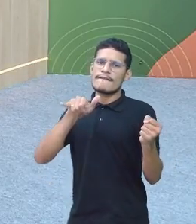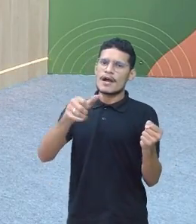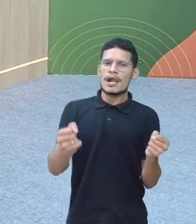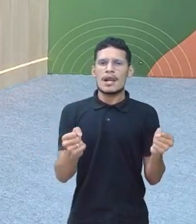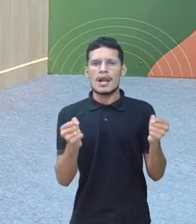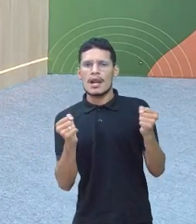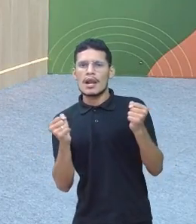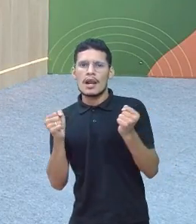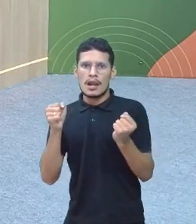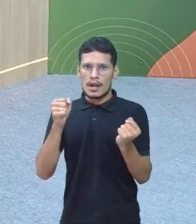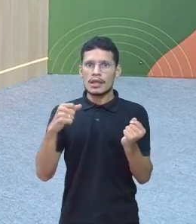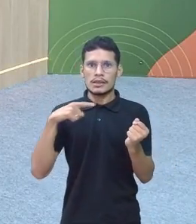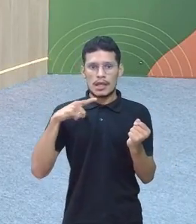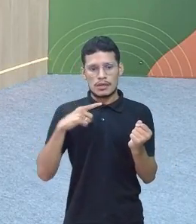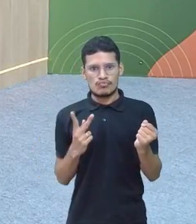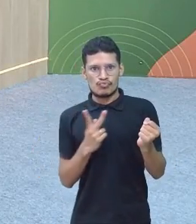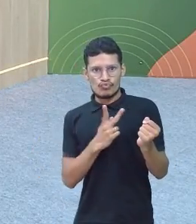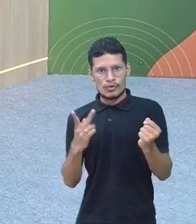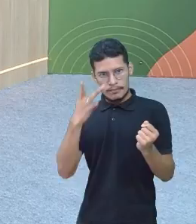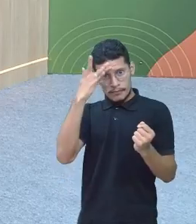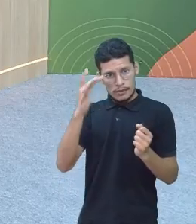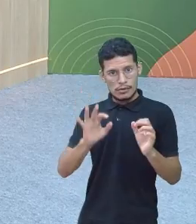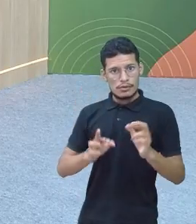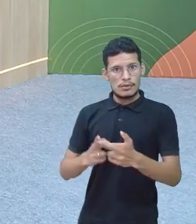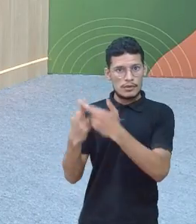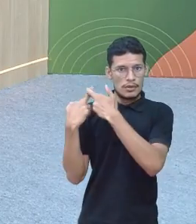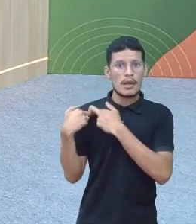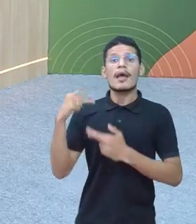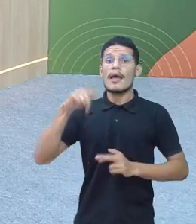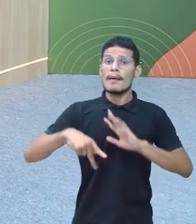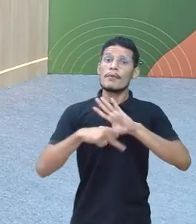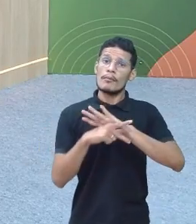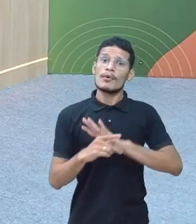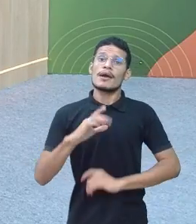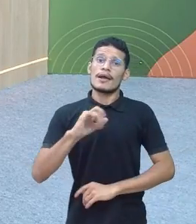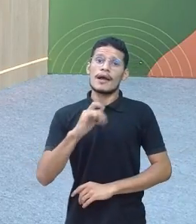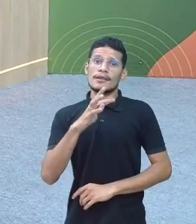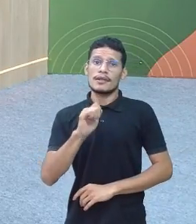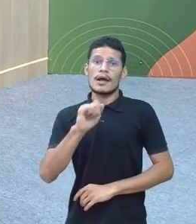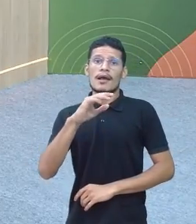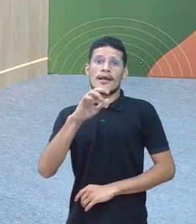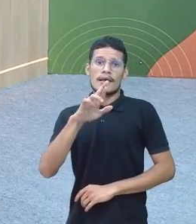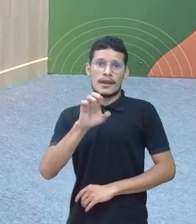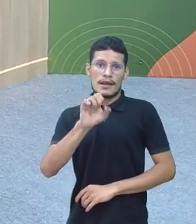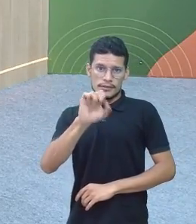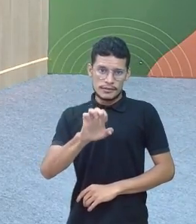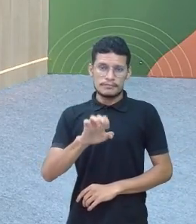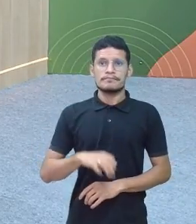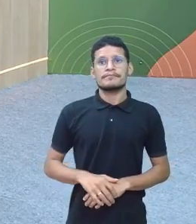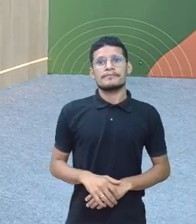que já foram cristalizadas, são a catacrese, tá certo? São exemplos de catacrese.